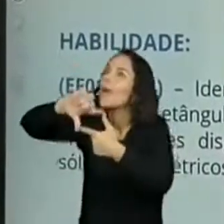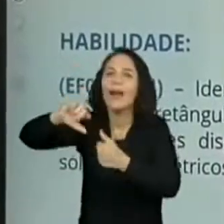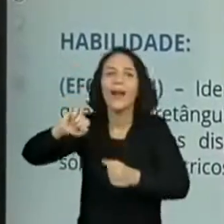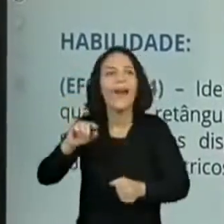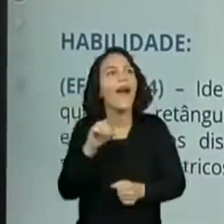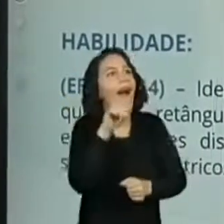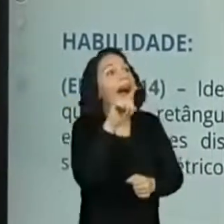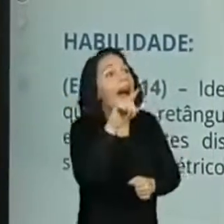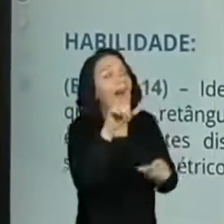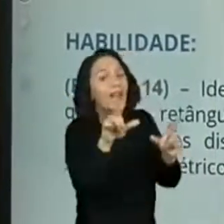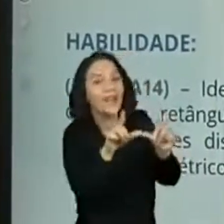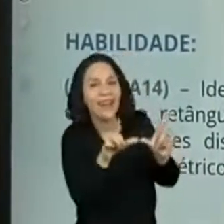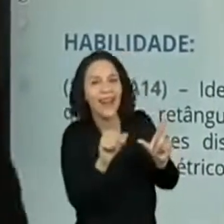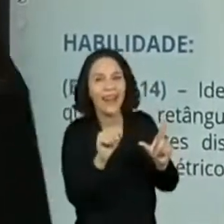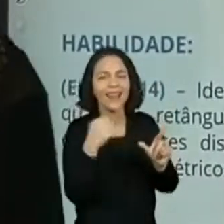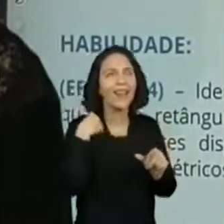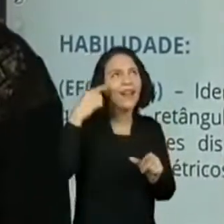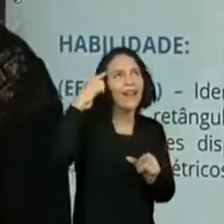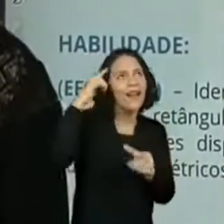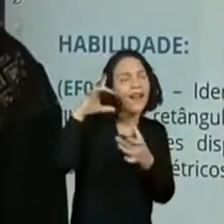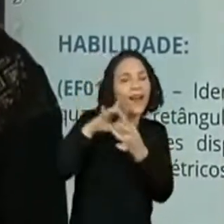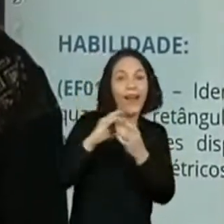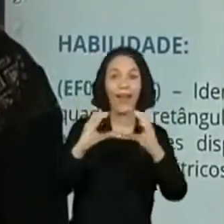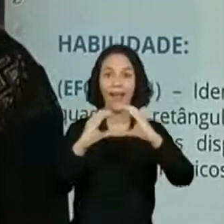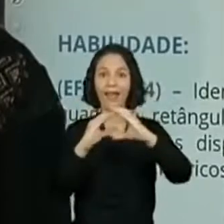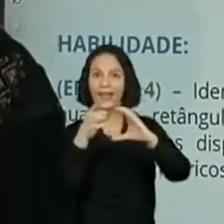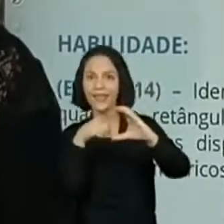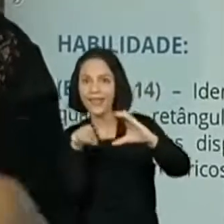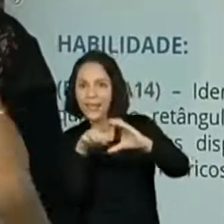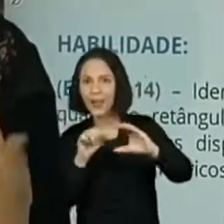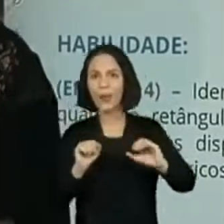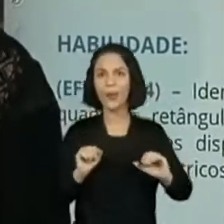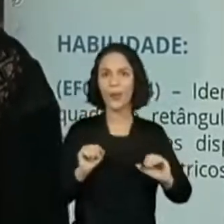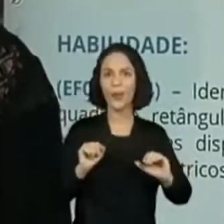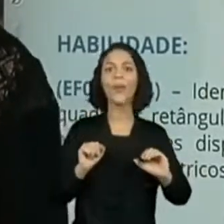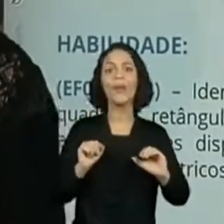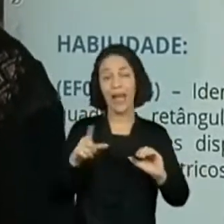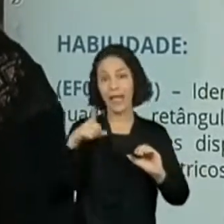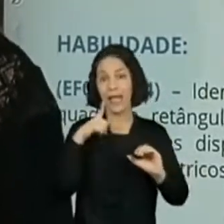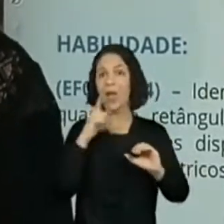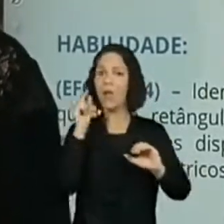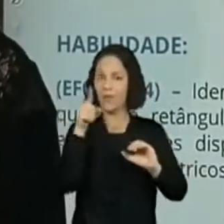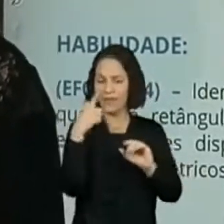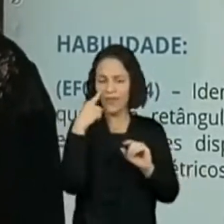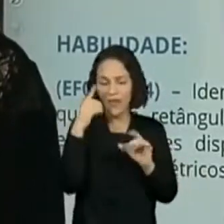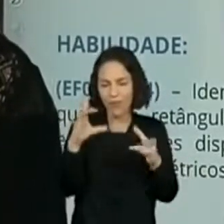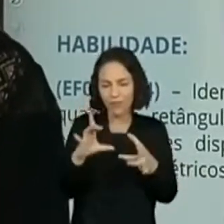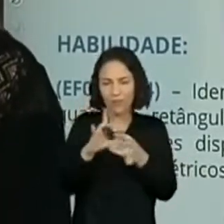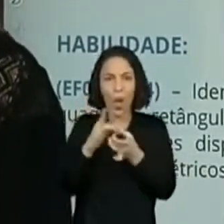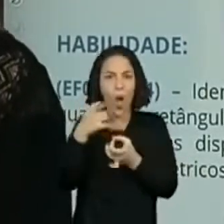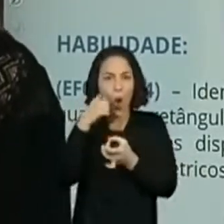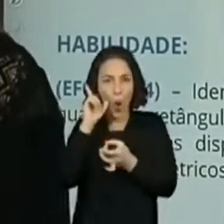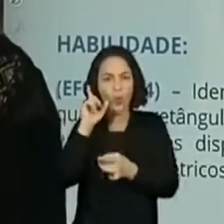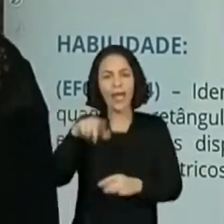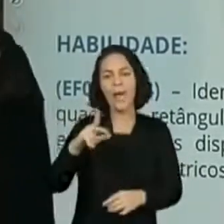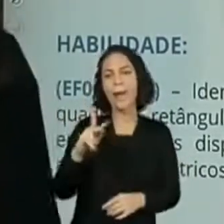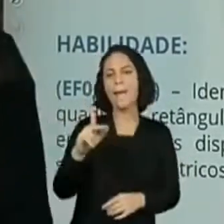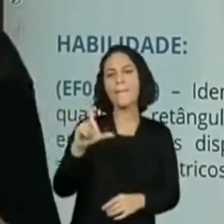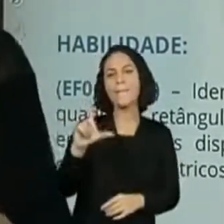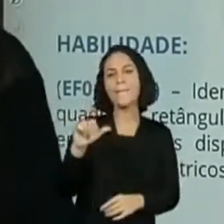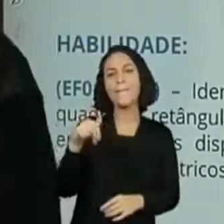dos sólidos geométricos, a gente não está falando agora aqui de figura plana, mas tem a ver, vocês vão ver, a gente vai fazer uma atividade